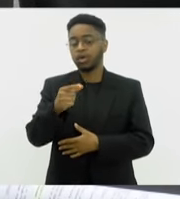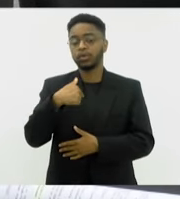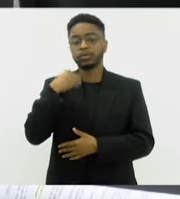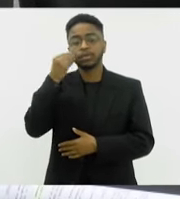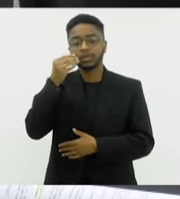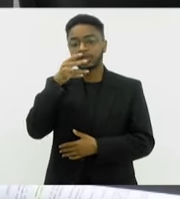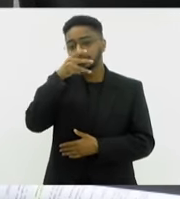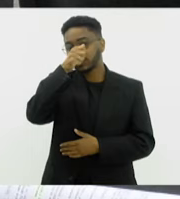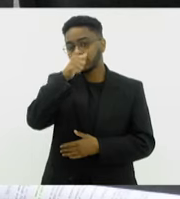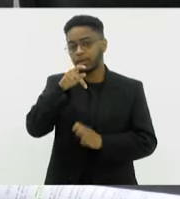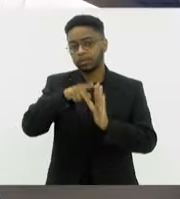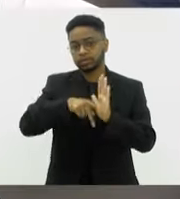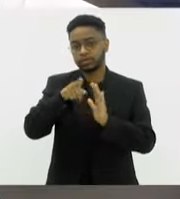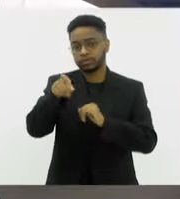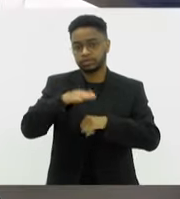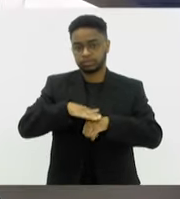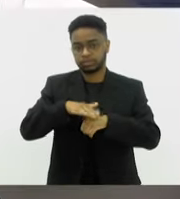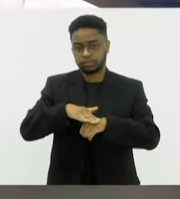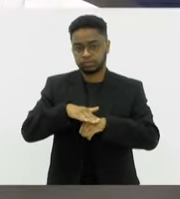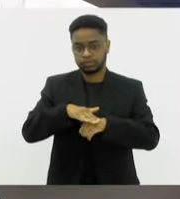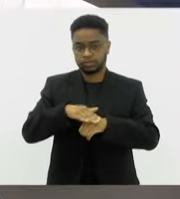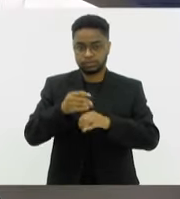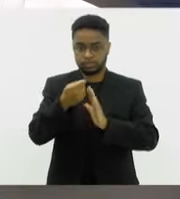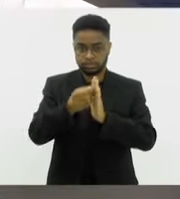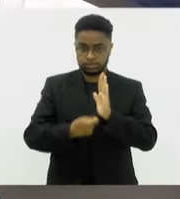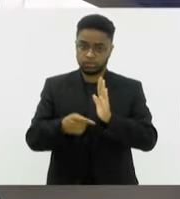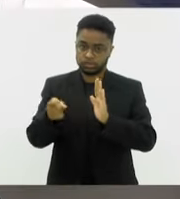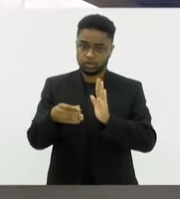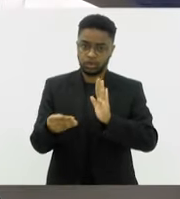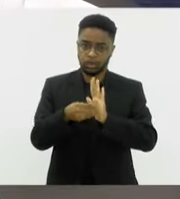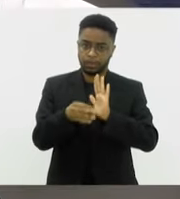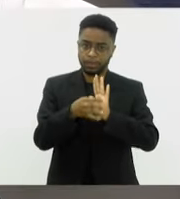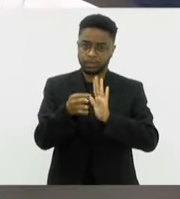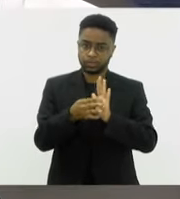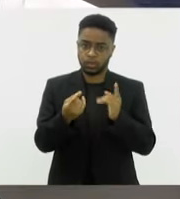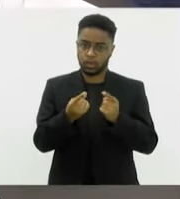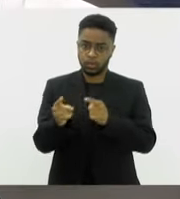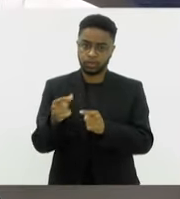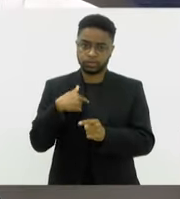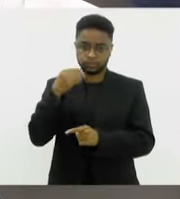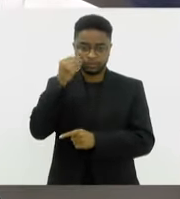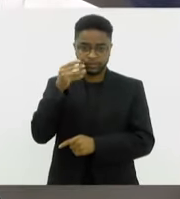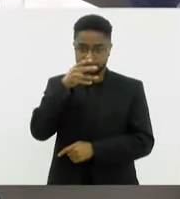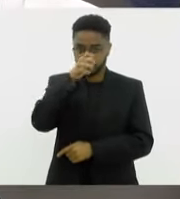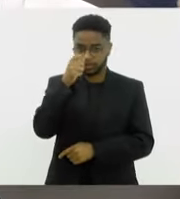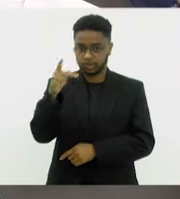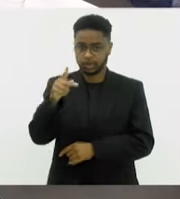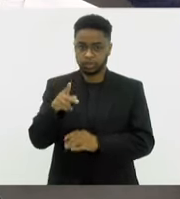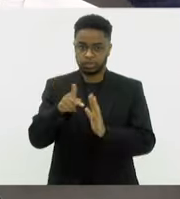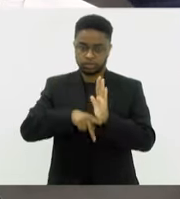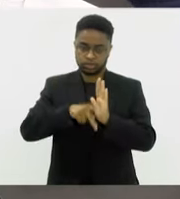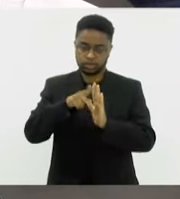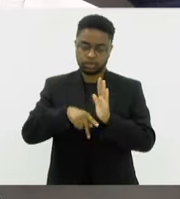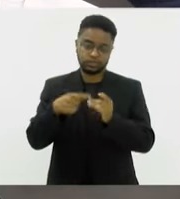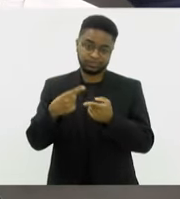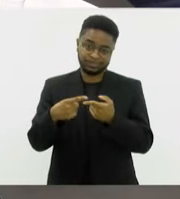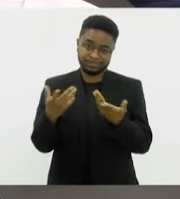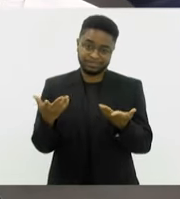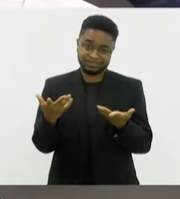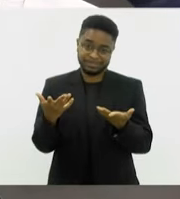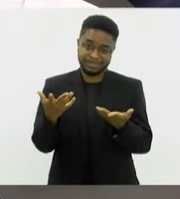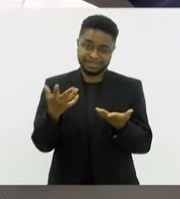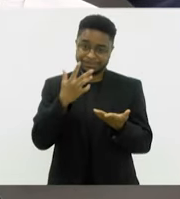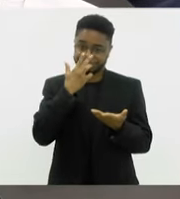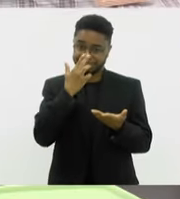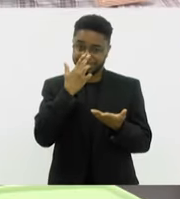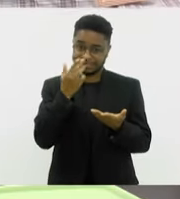salvar um projeto de vossa autoria. Então, Vossa Excelência não vai dar o parecer contrário. É isso que eu estou tentando salvar um projeto seu. Pois é. Seria quase que